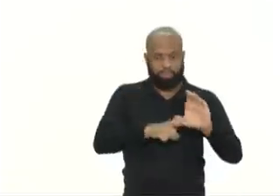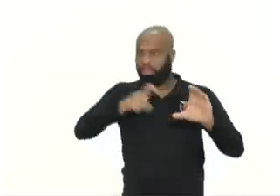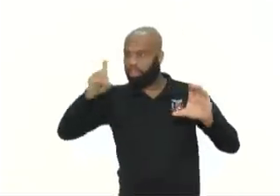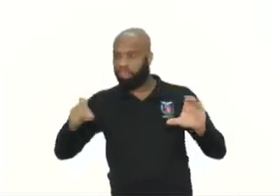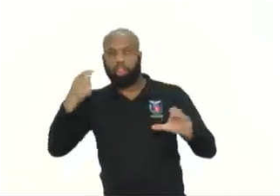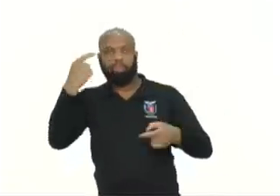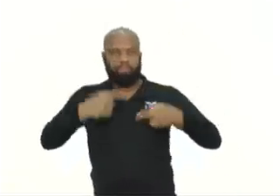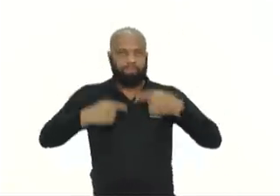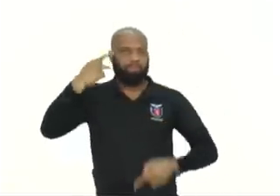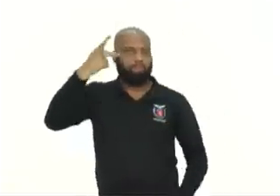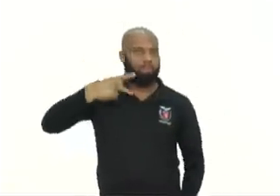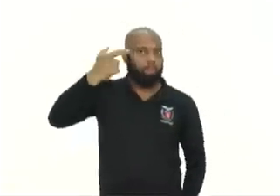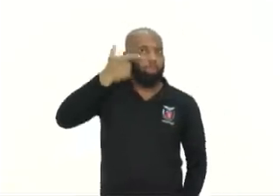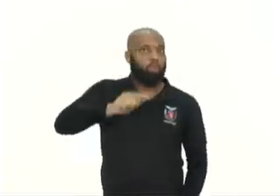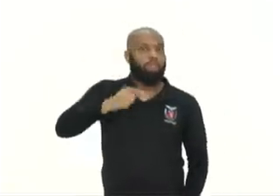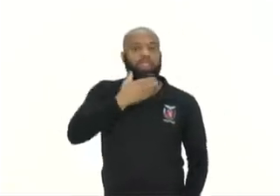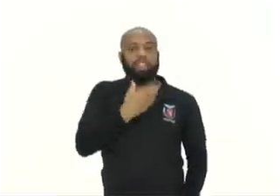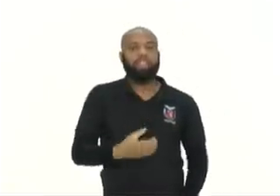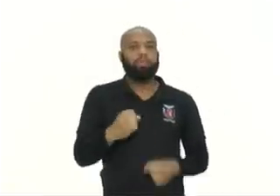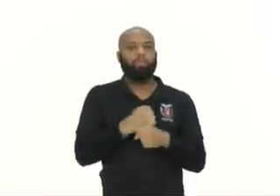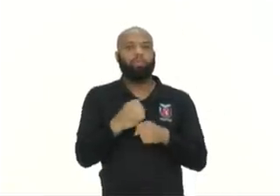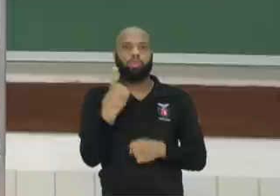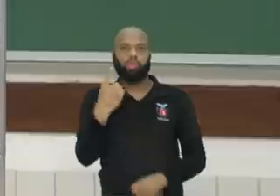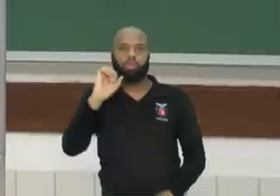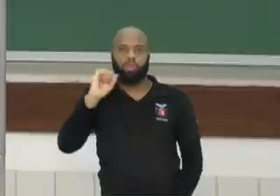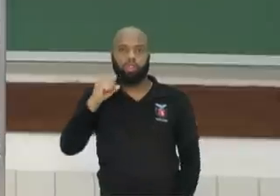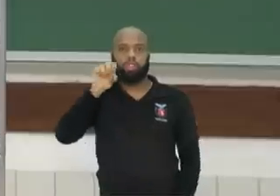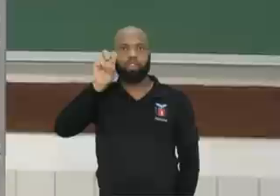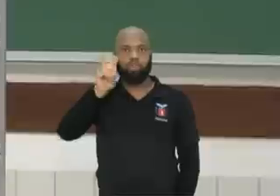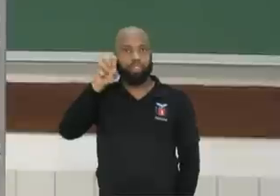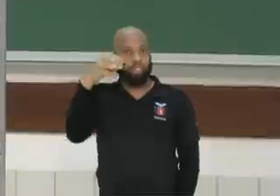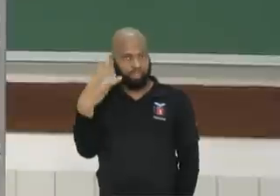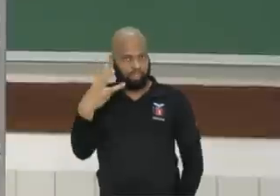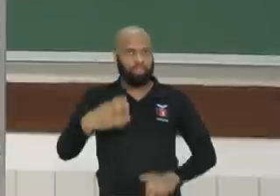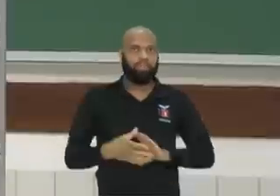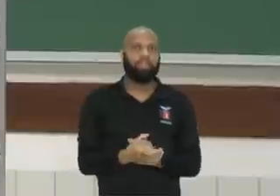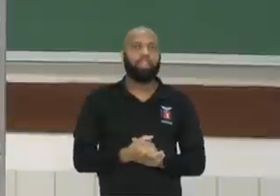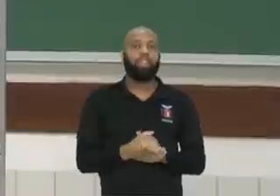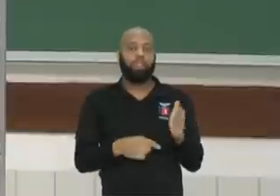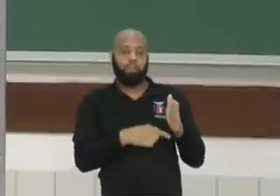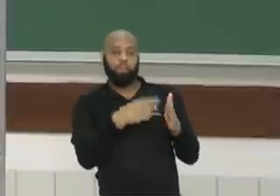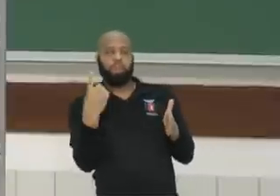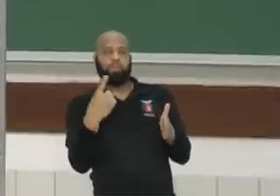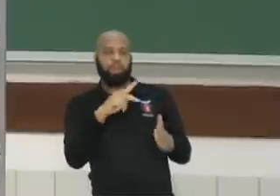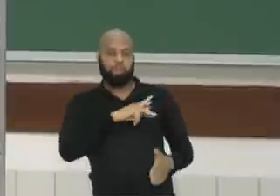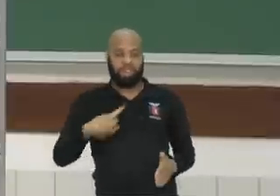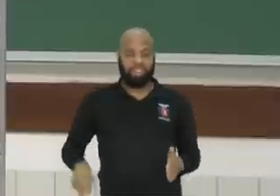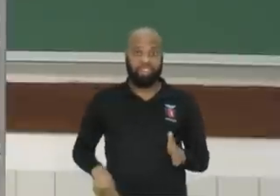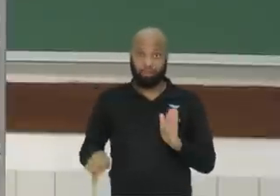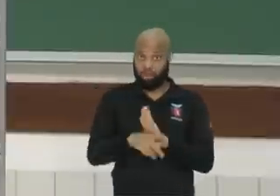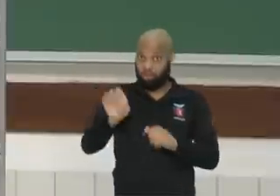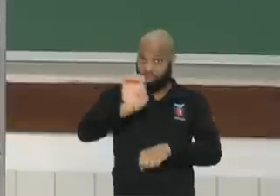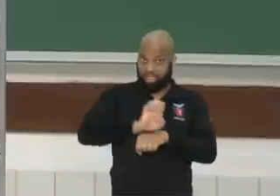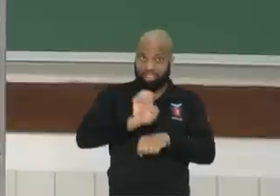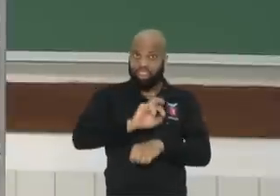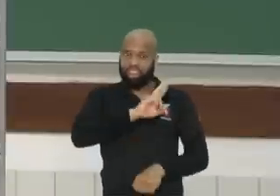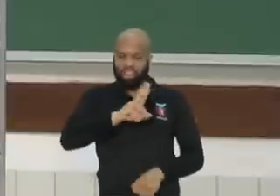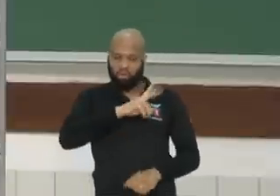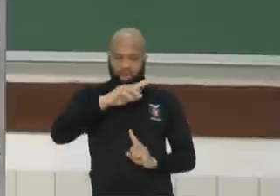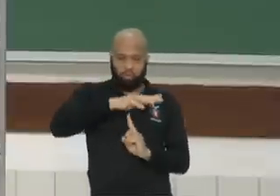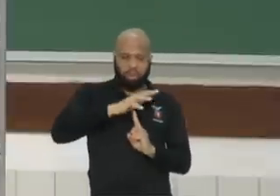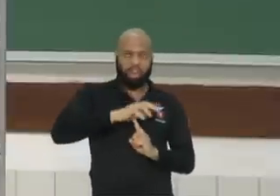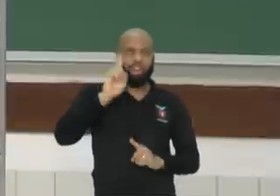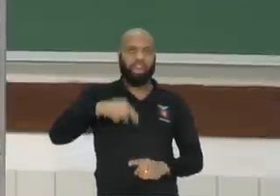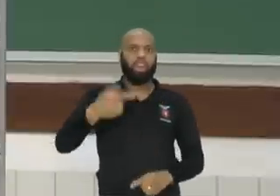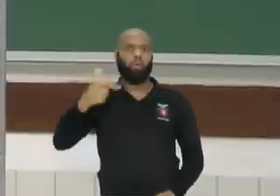emancipação política ocorreu em dezembro de 1853. O primeiro presidente da província não era paranaense,